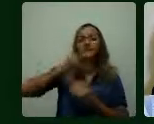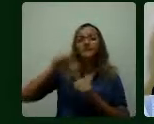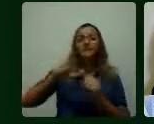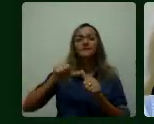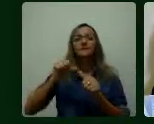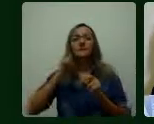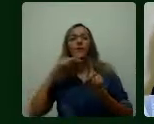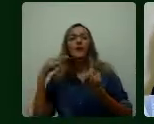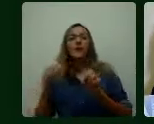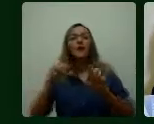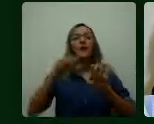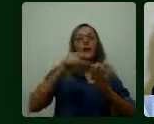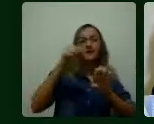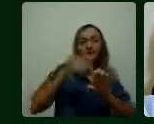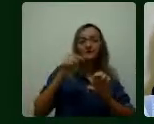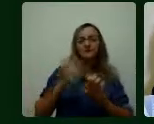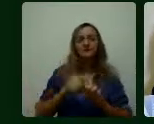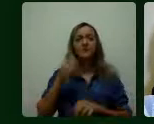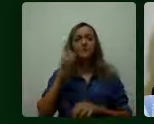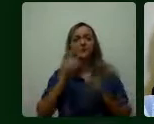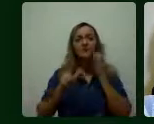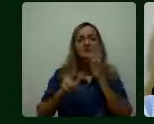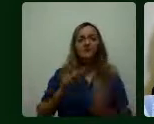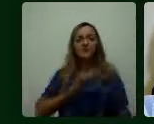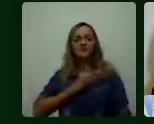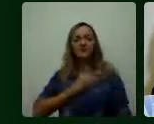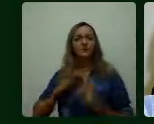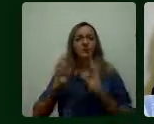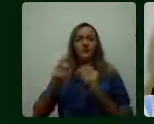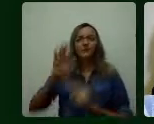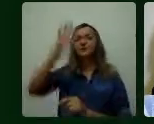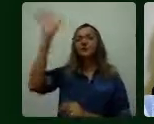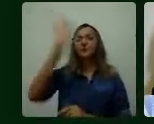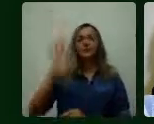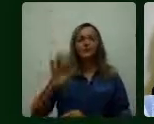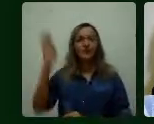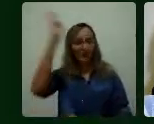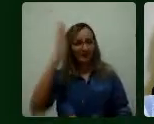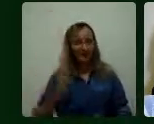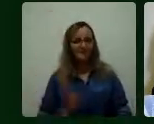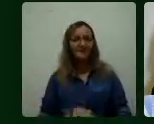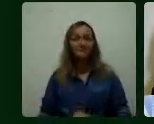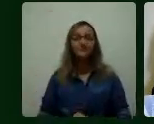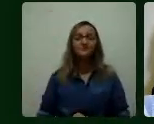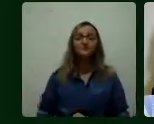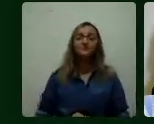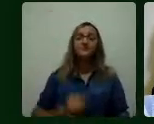se despede por aí. Meninos, como é que tá aí? Vocês estão empolgados também, né? Vocês estão querendo que chegue logo o final de